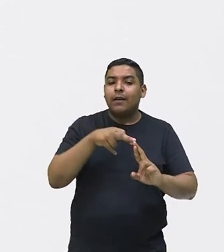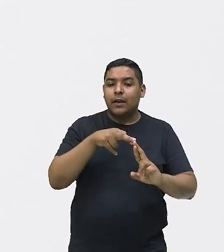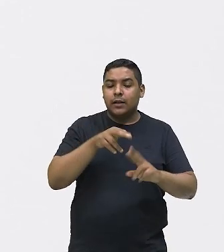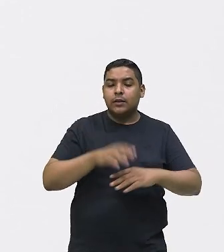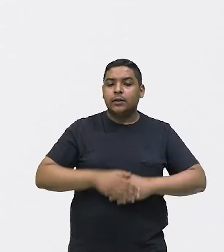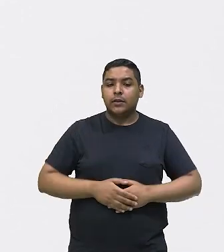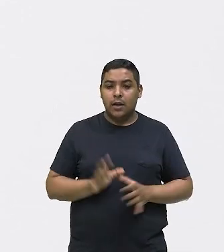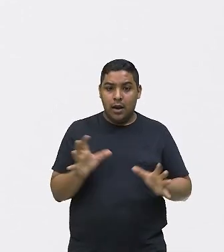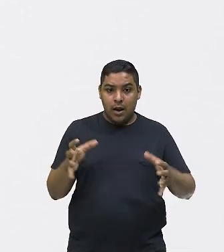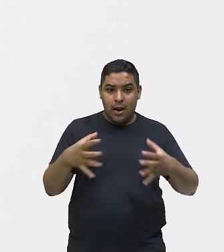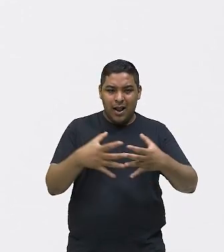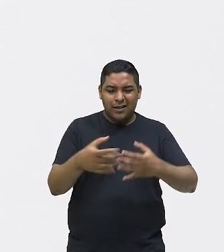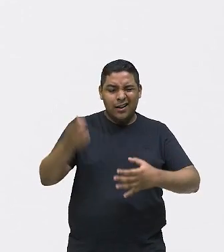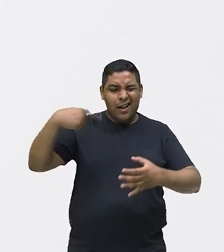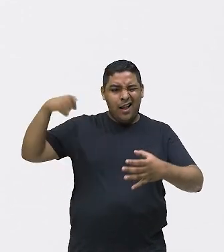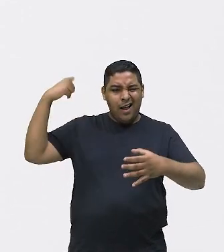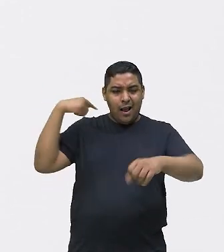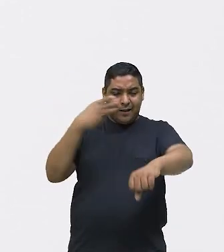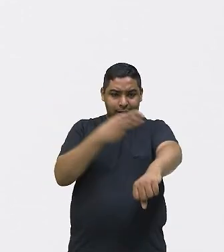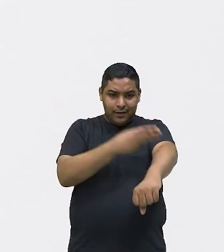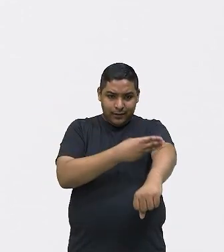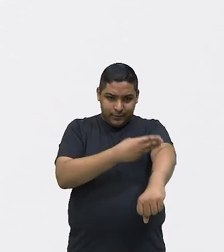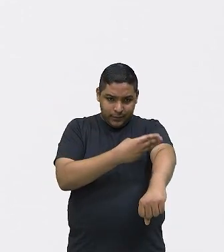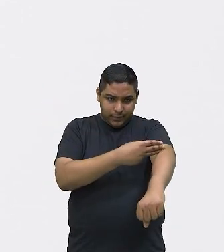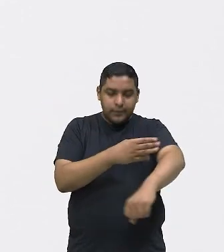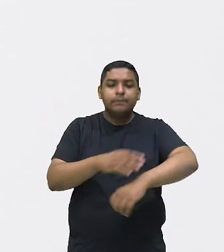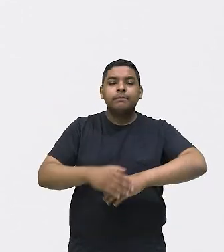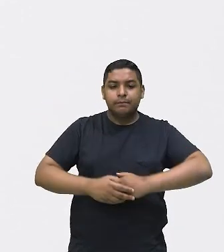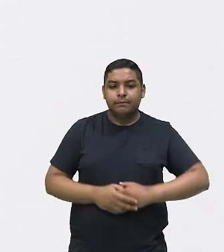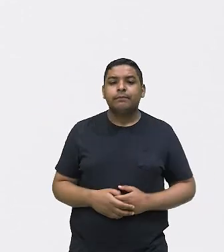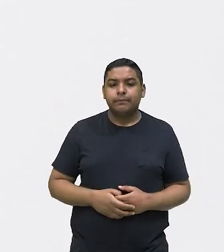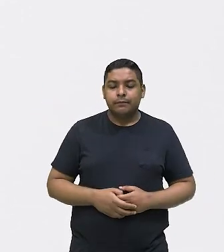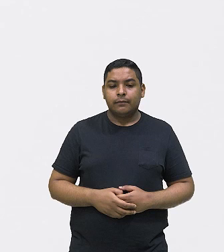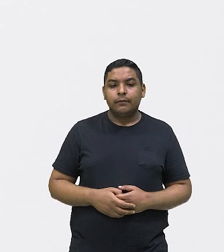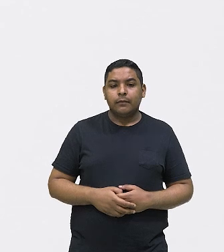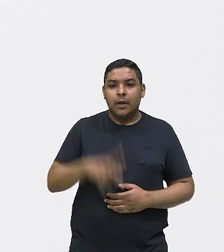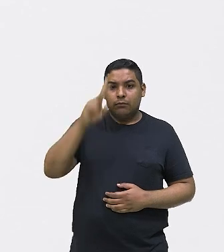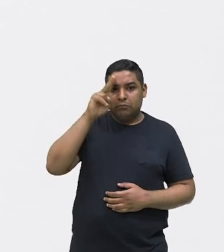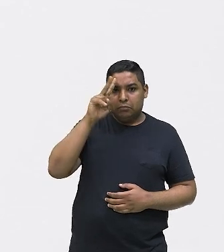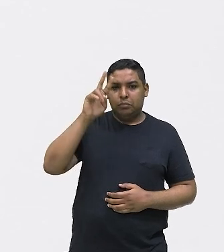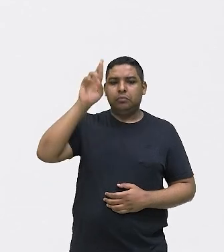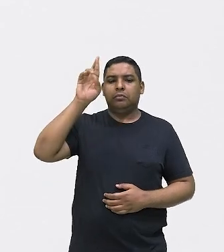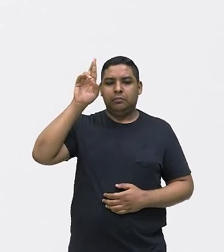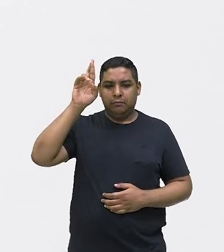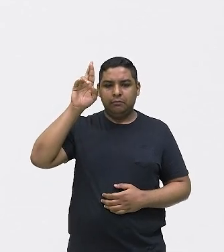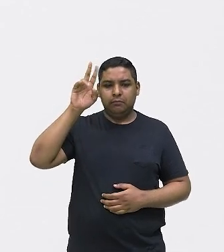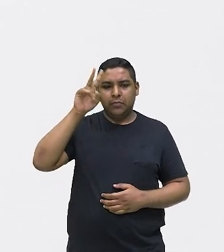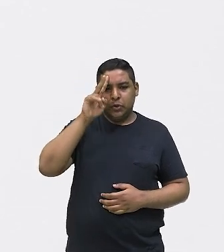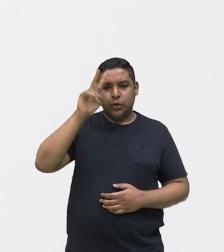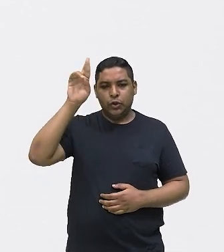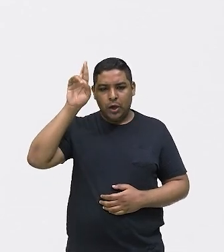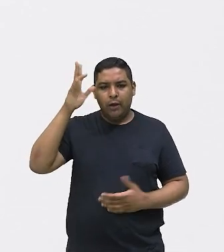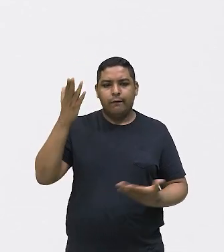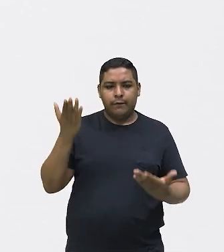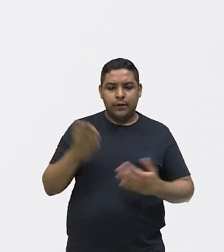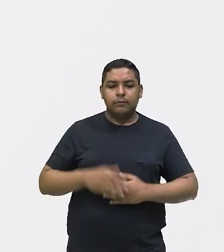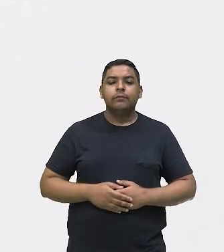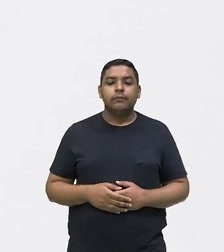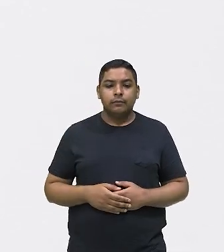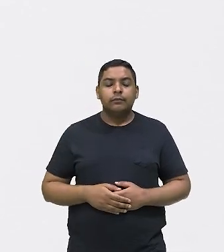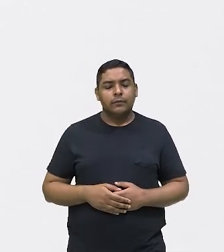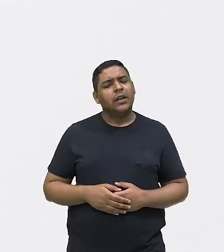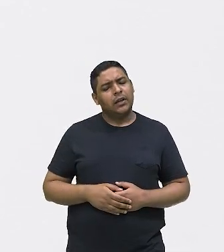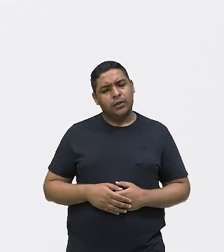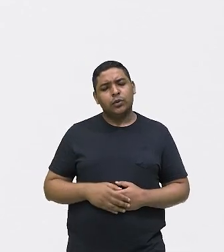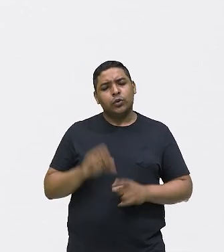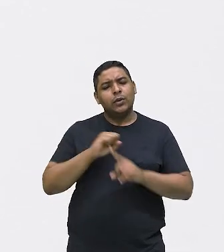social da Idade Média. A letra C, patrões e chefes. Bem, na sociedade capitalista